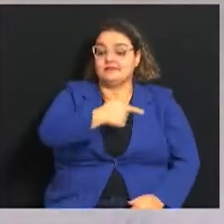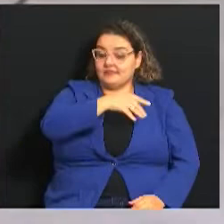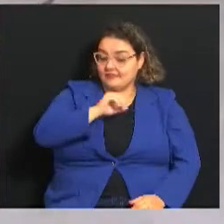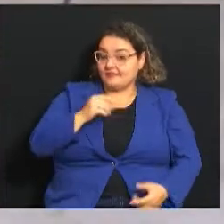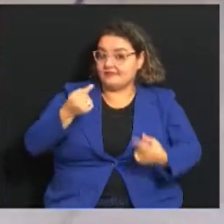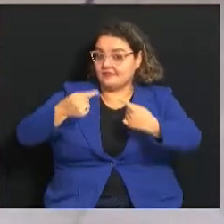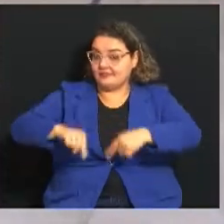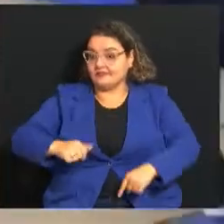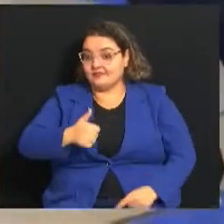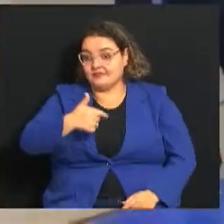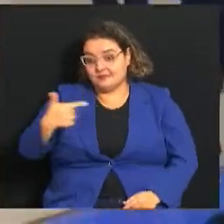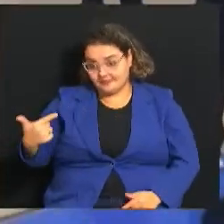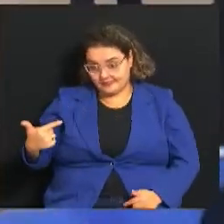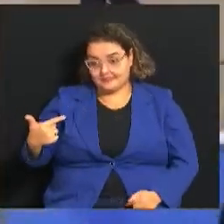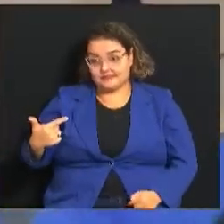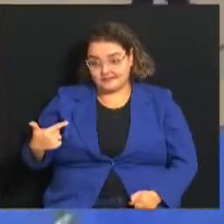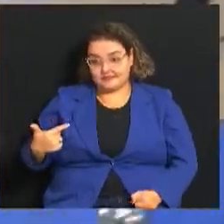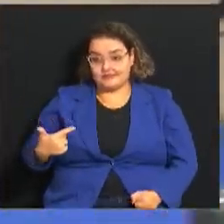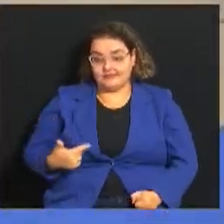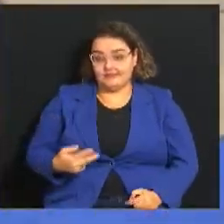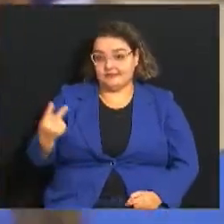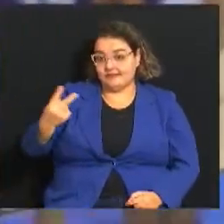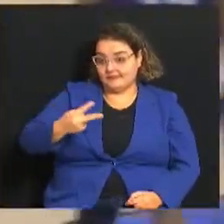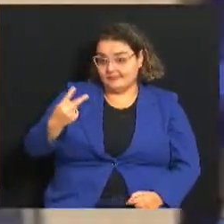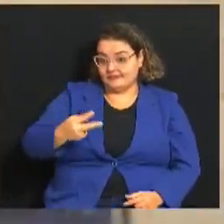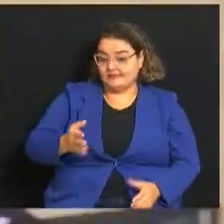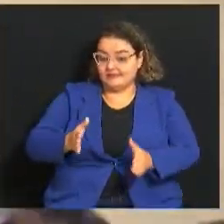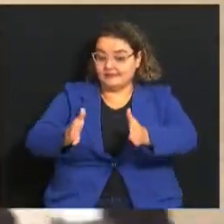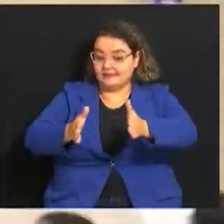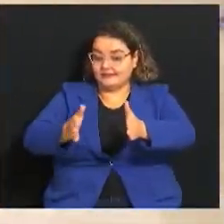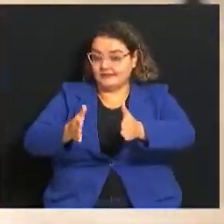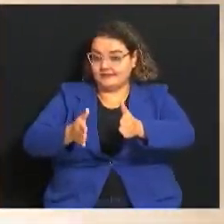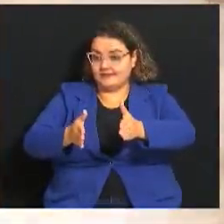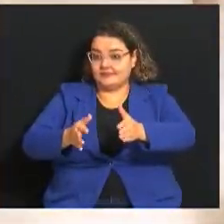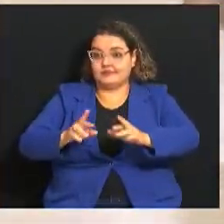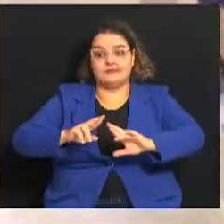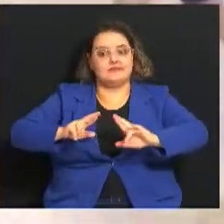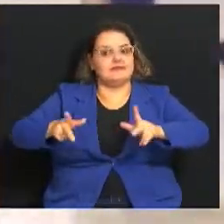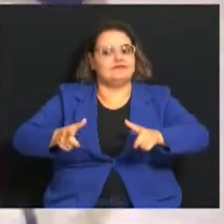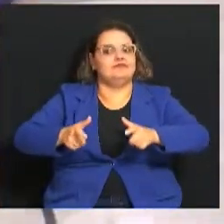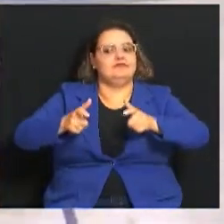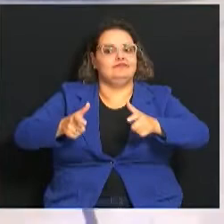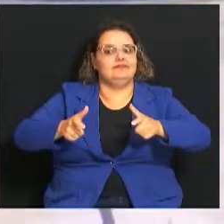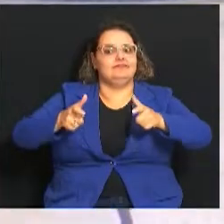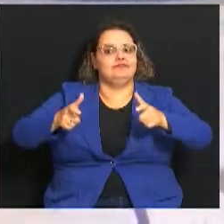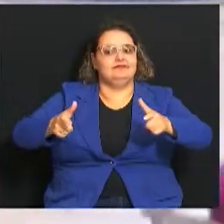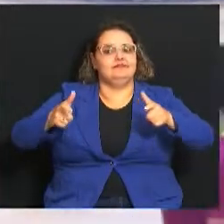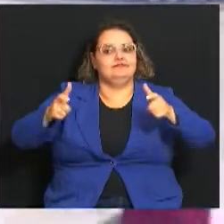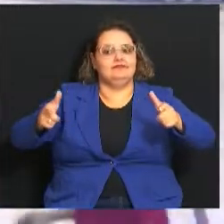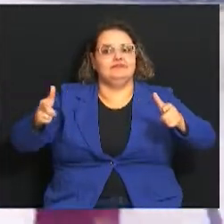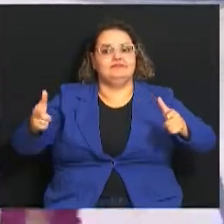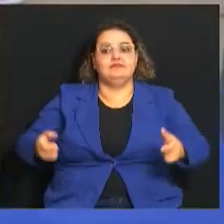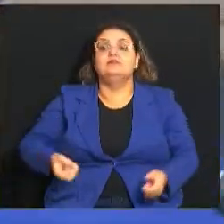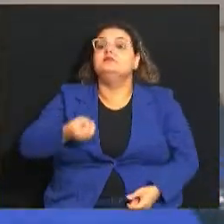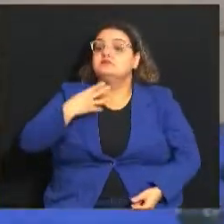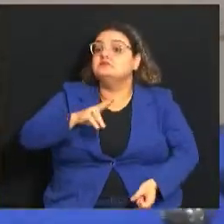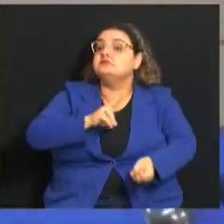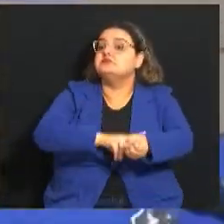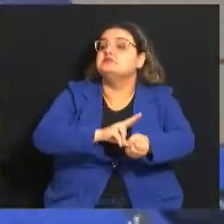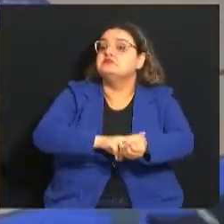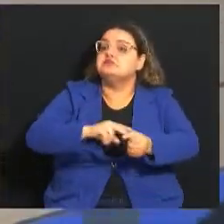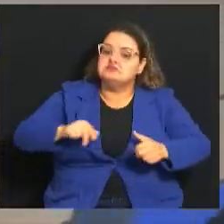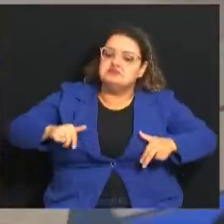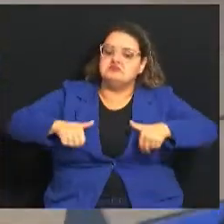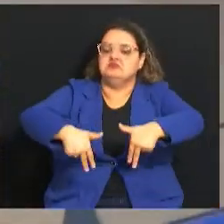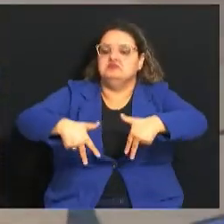cima de Catanduva. No segundo quarto, a diferença só aumentava. Com um bom ritmo no ataque e uma